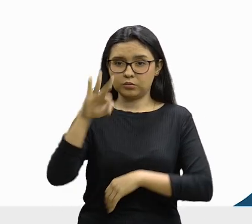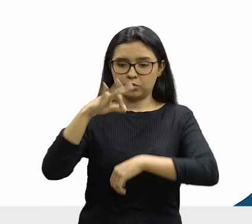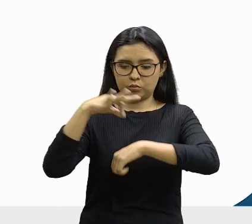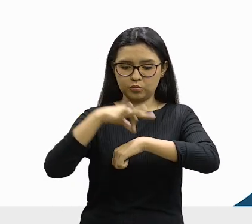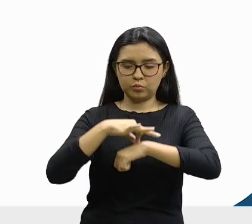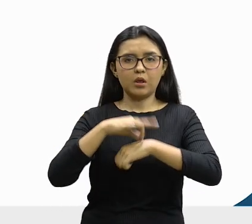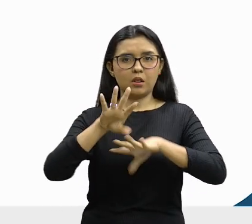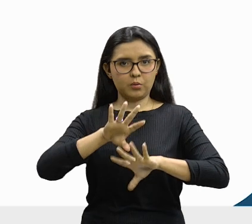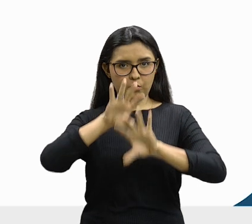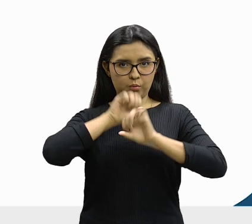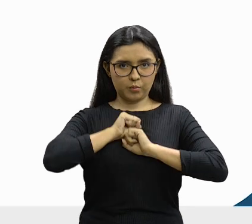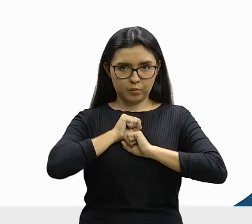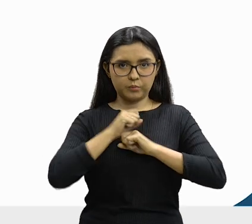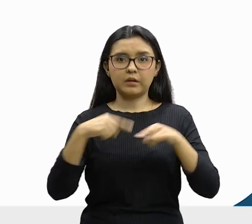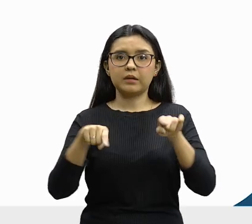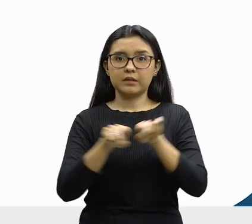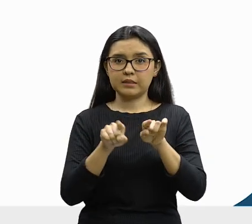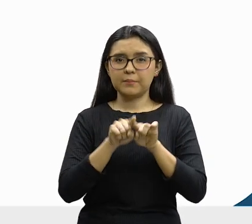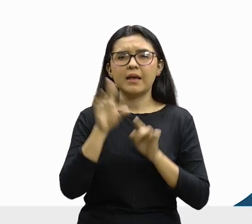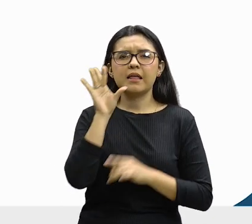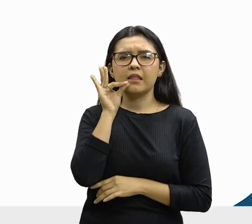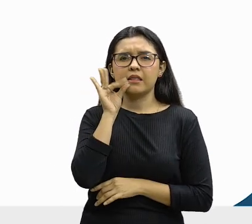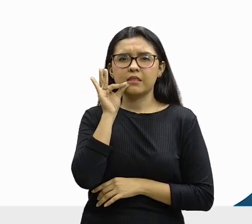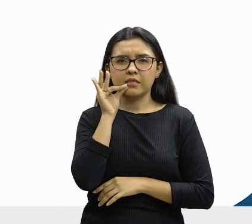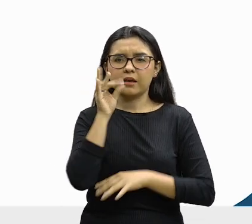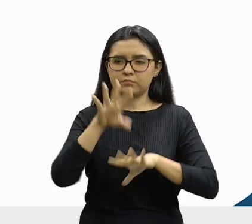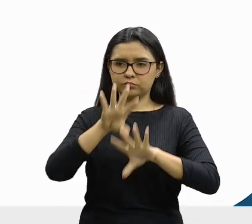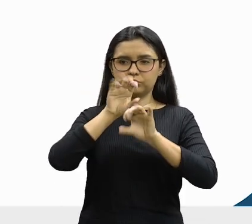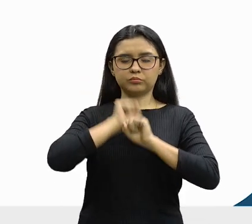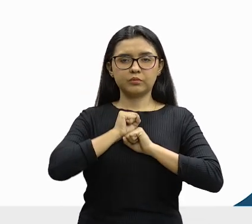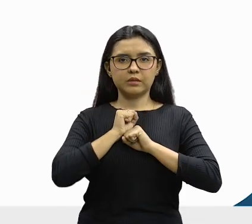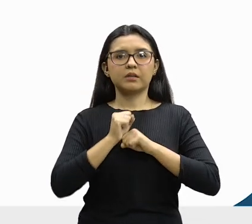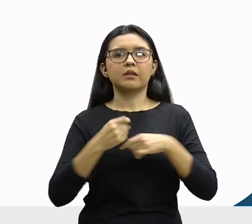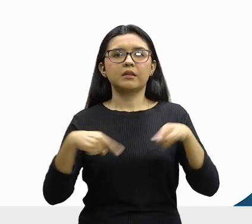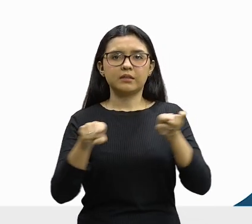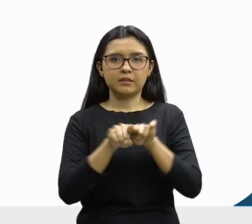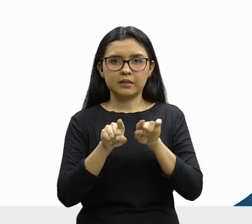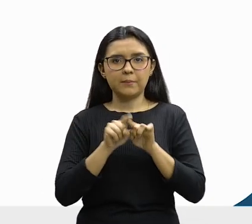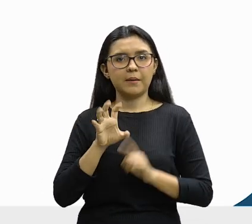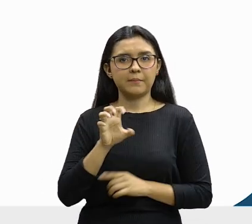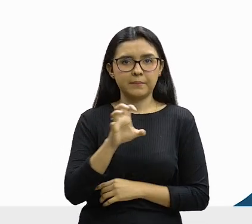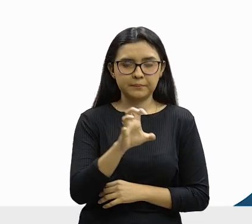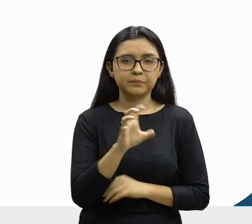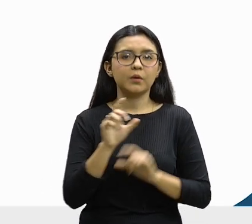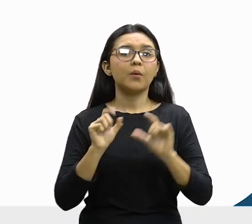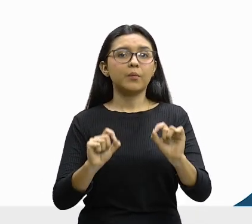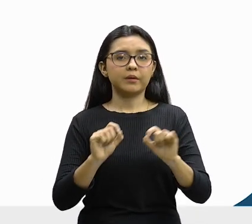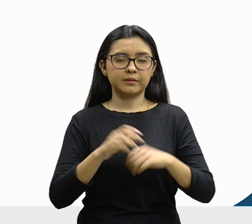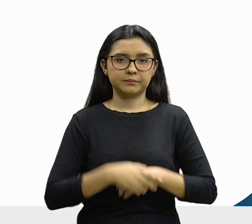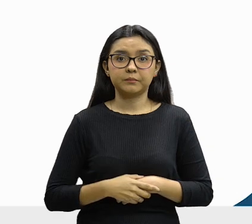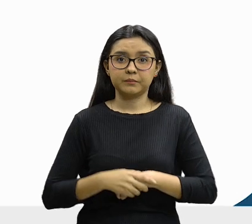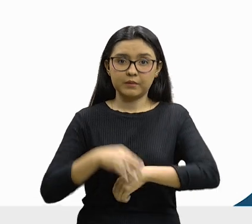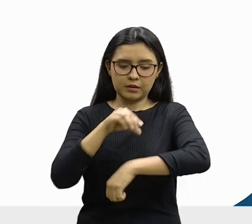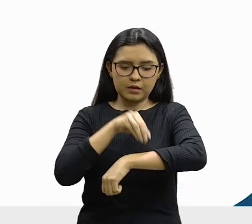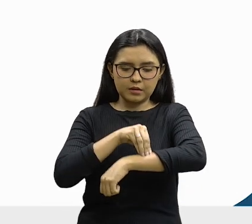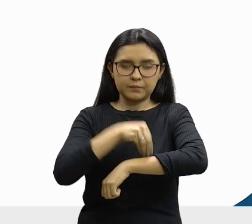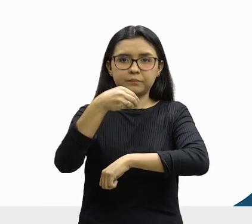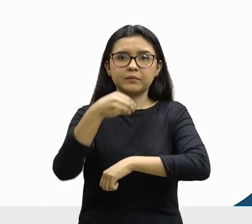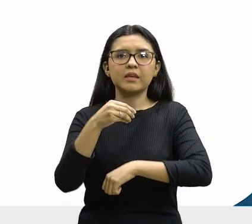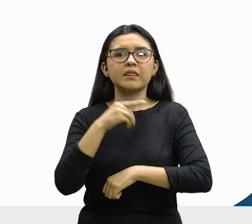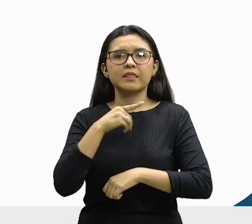viroses transmitidas por gotícula de saliva, bacterioses transmitidas por picada de carrapato